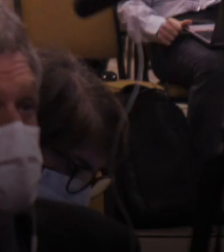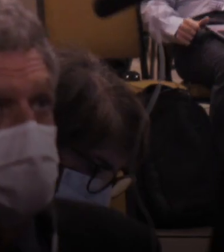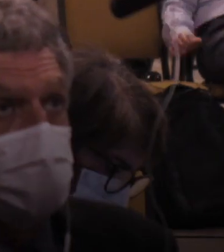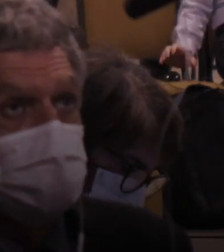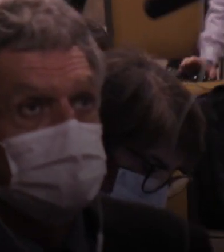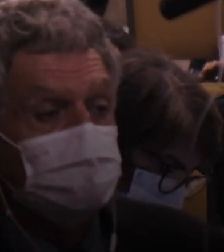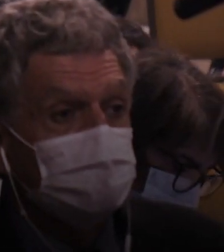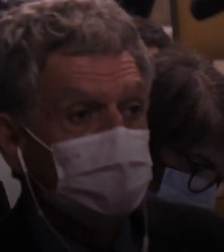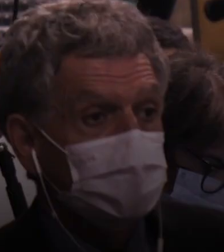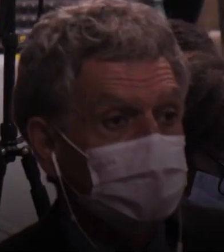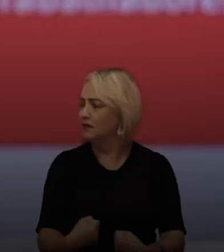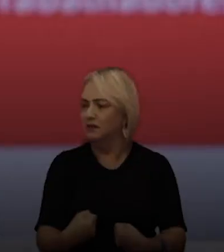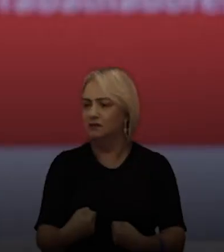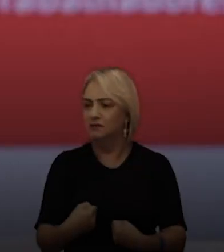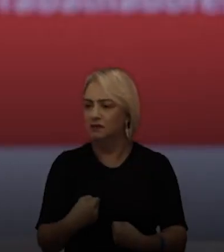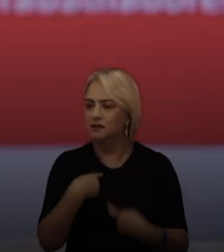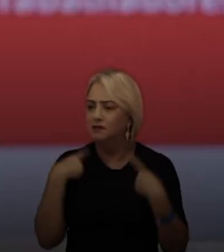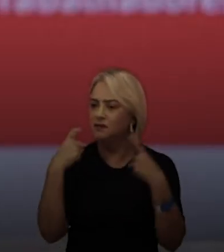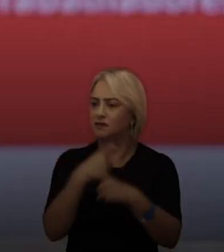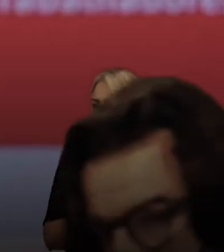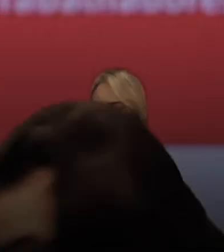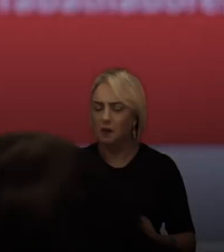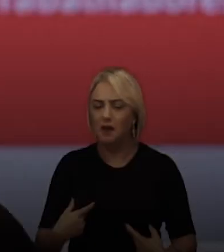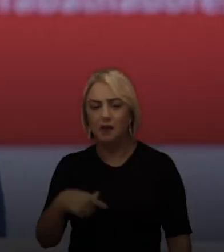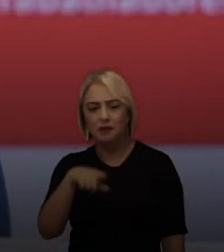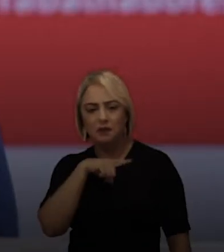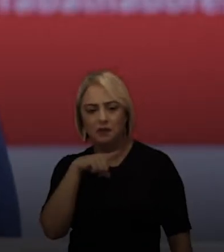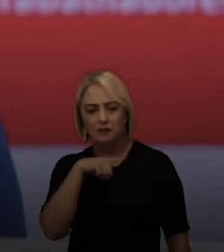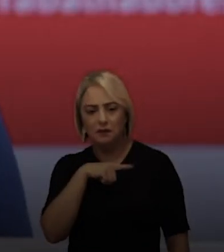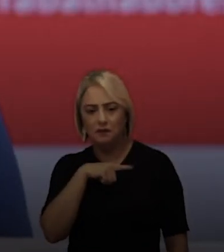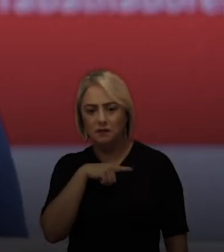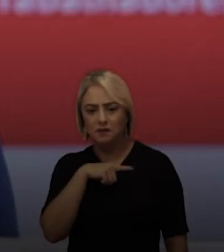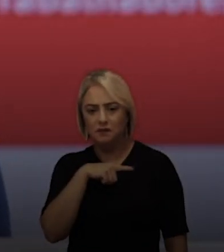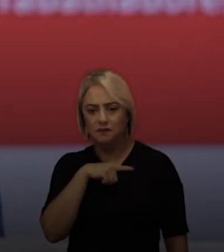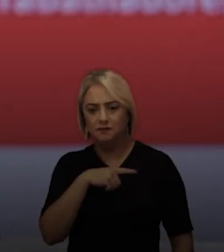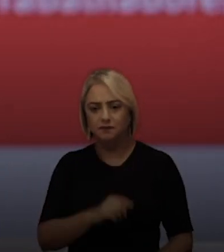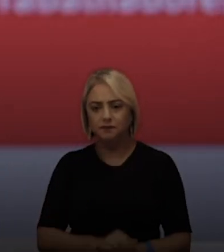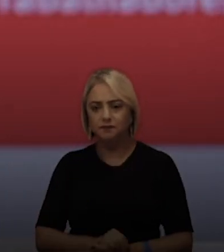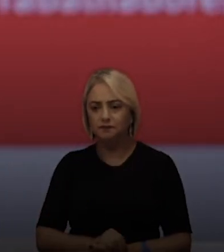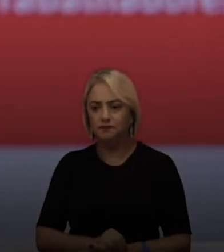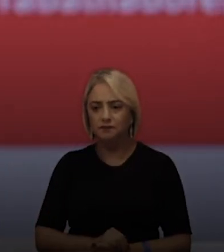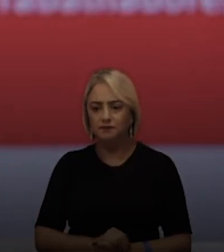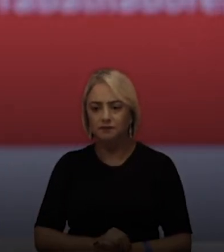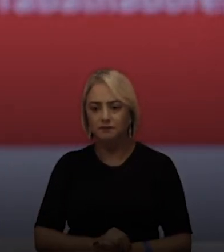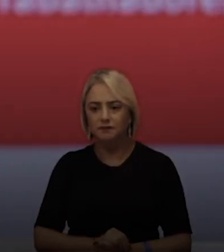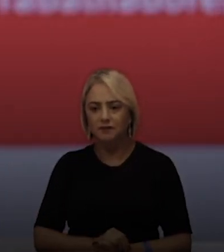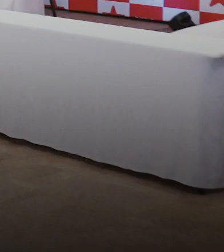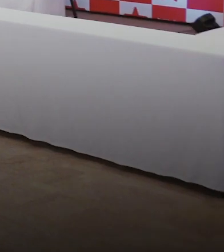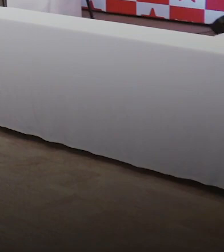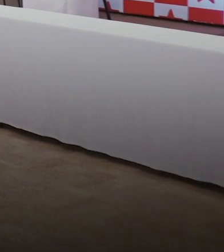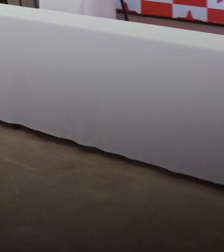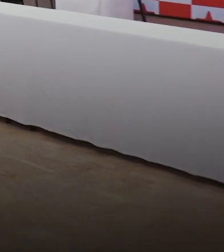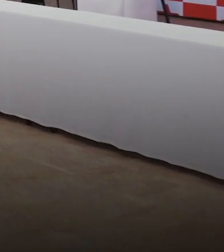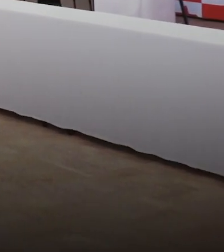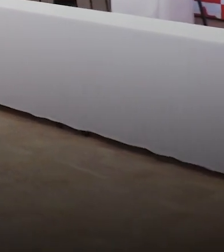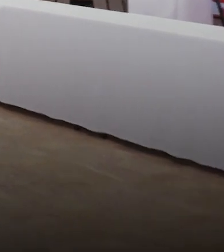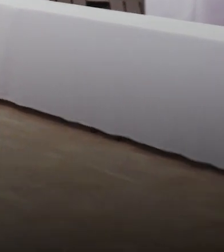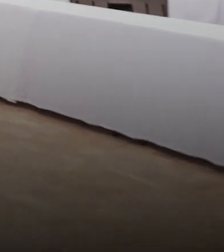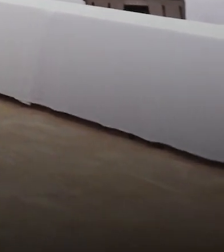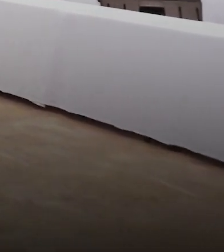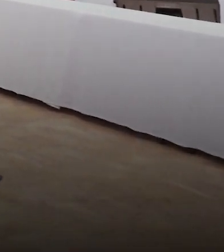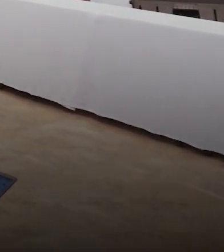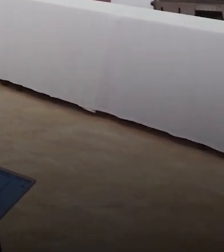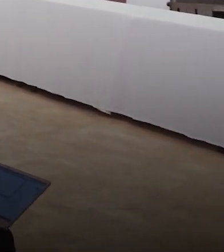nós enfrentamos uma situação muito difícil. Tivemos aí um massacre midiático, que em